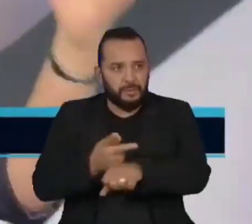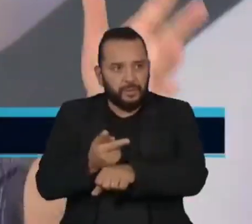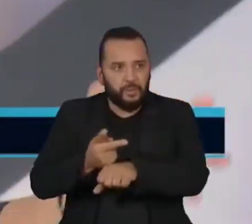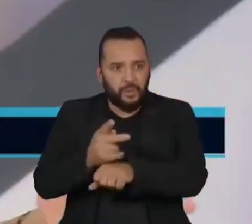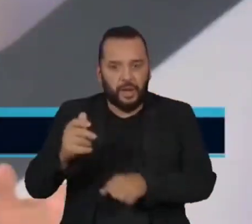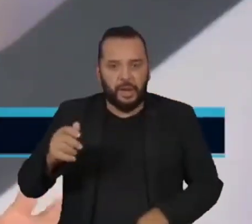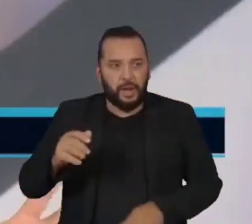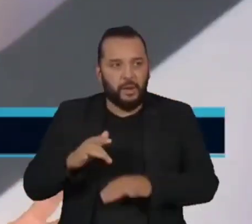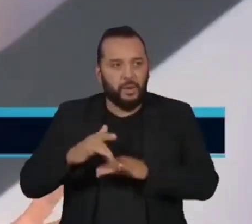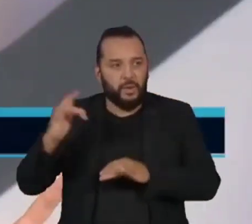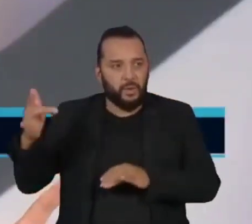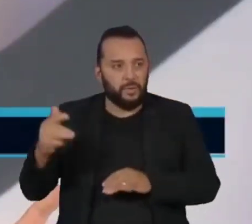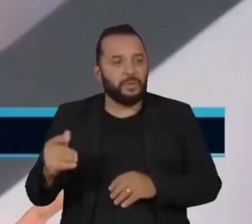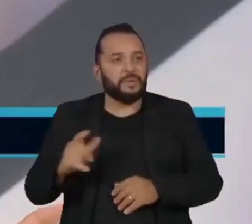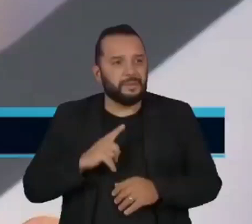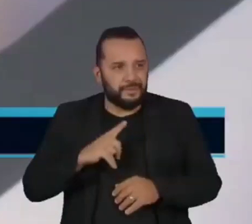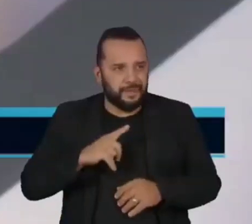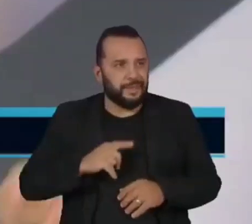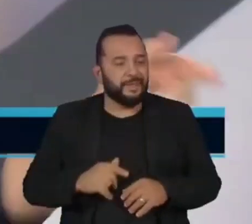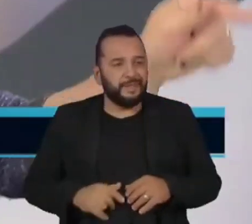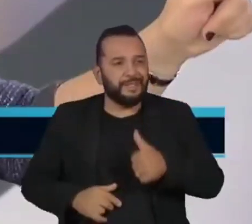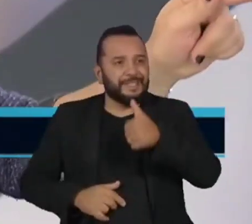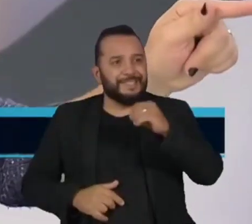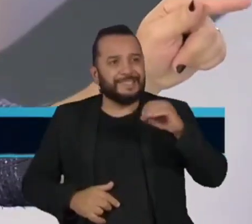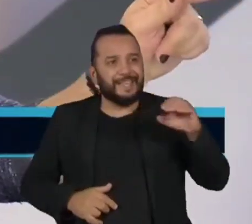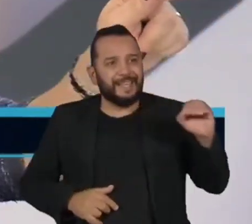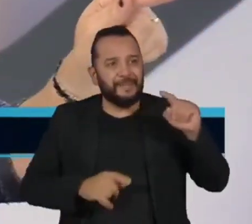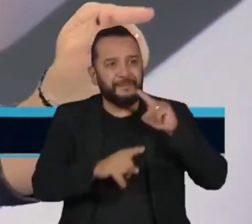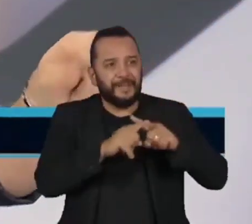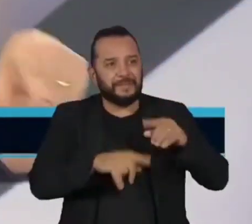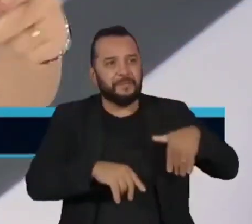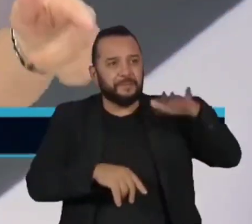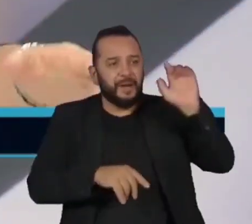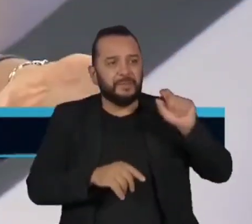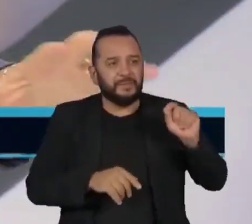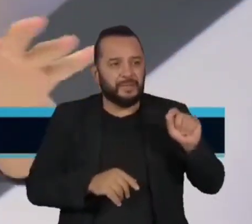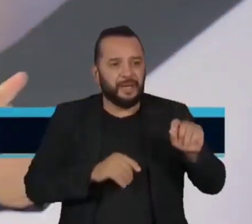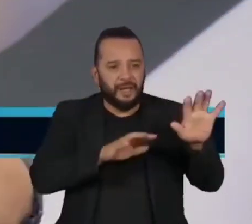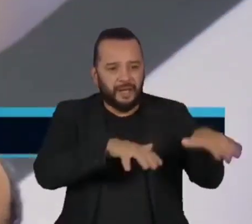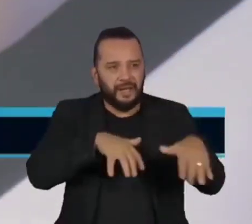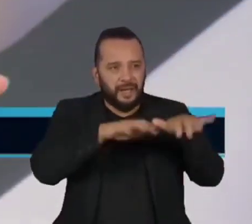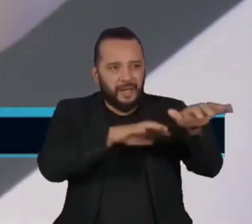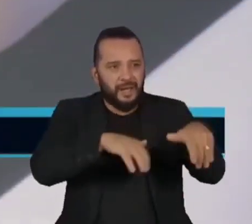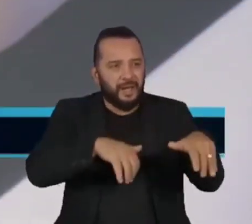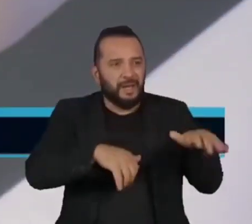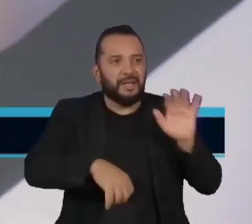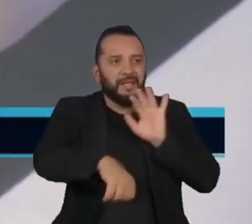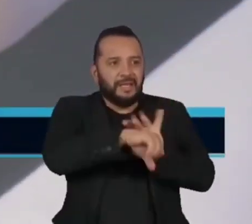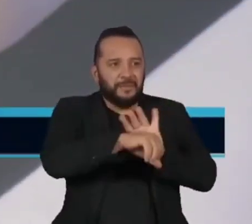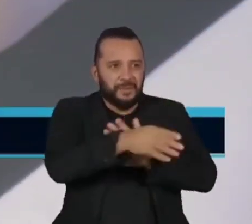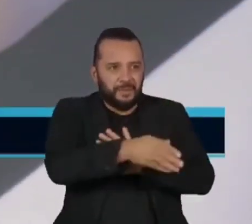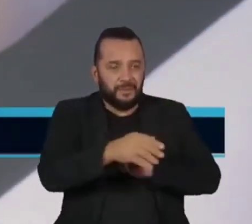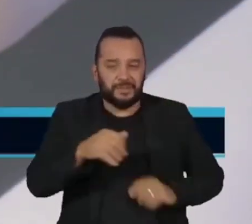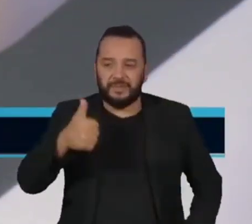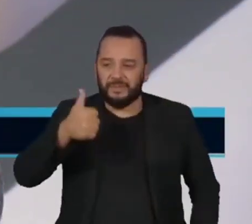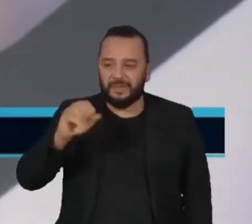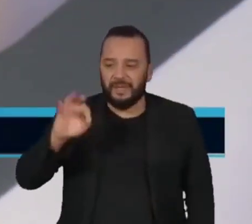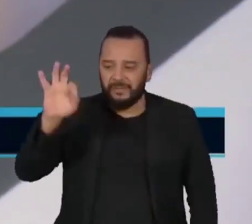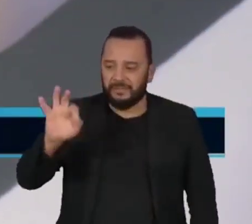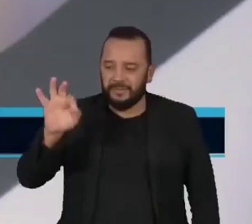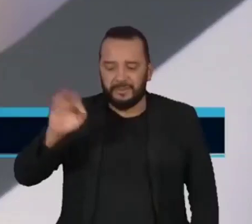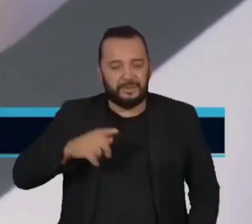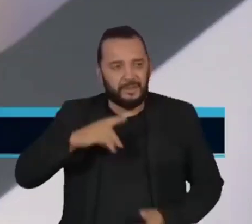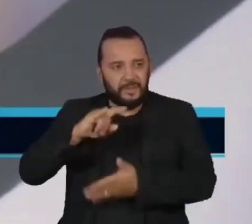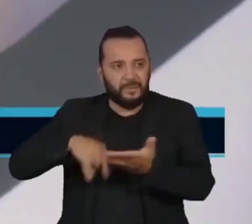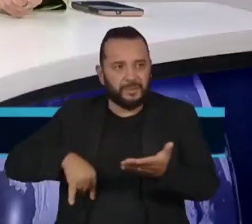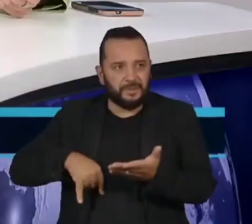100 vezes mais de extração ilegal. E mesmo dentro desses 2 mil, dos 10% que ainda cumprem a documentação, só 21 pagam